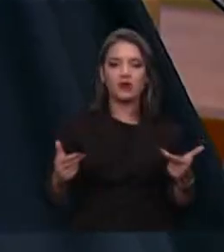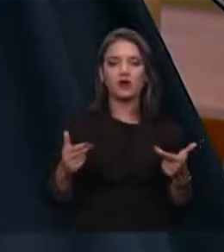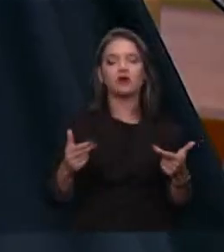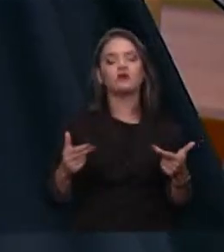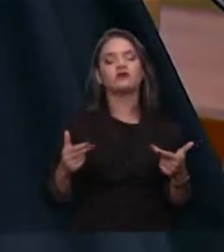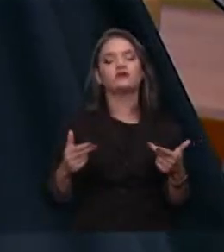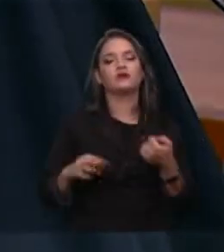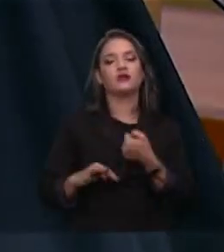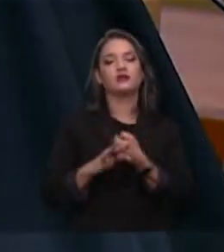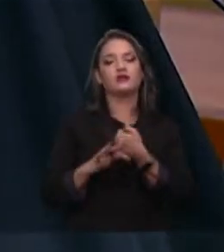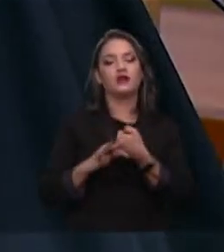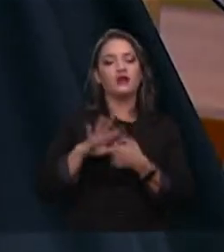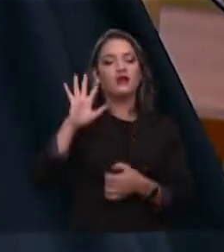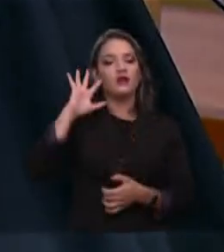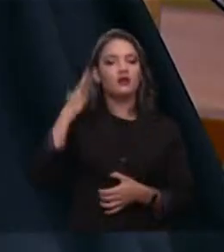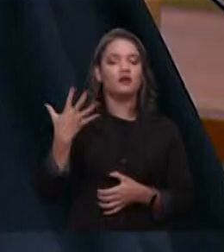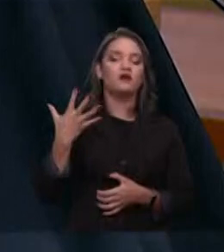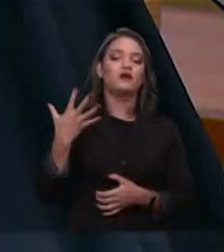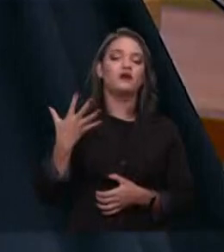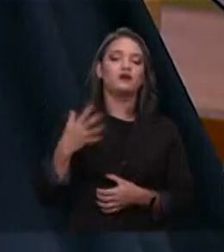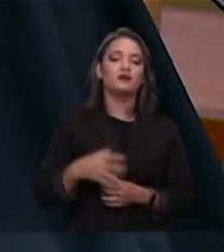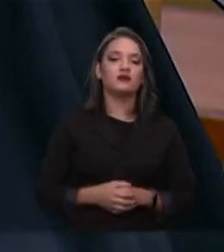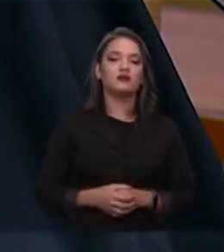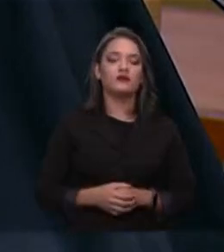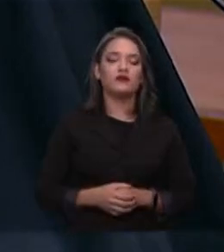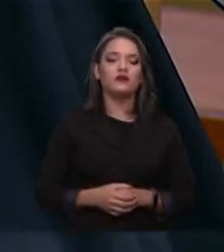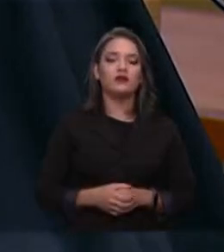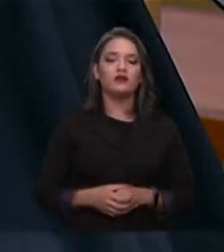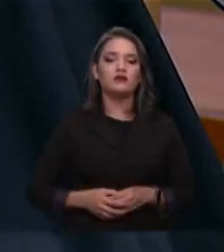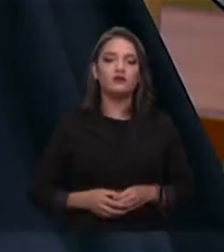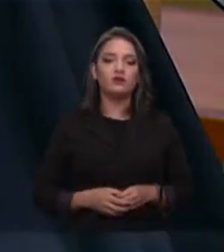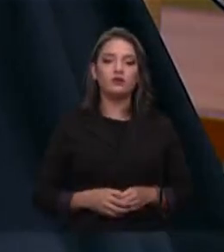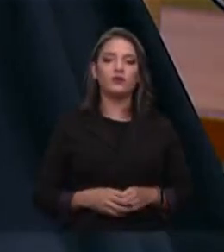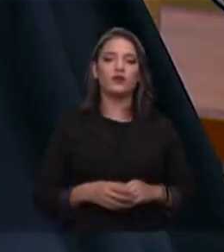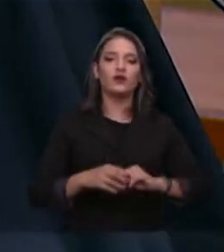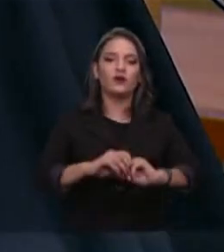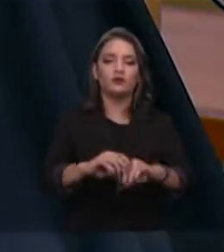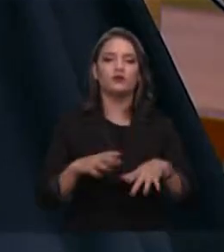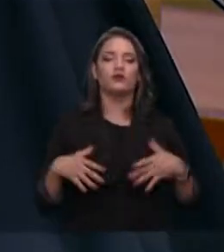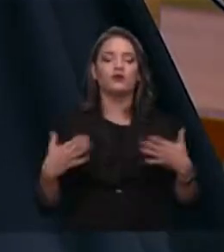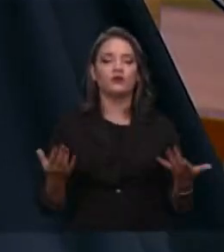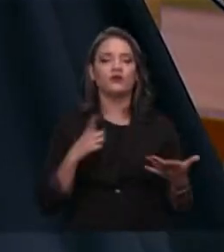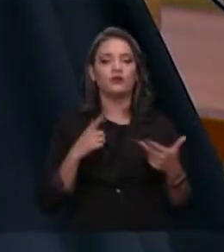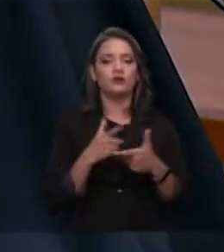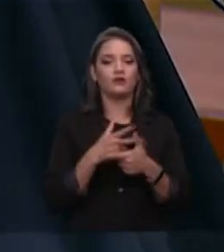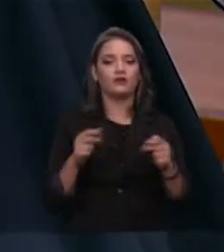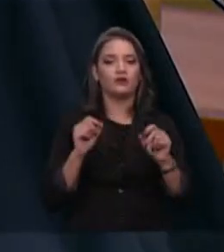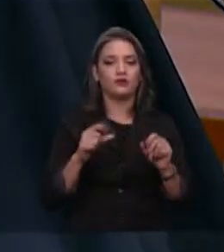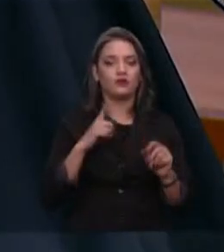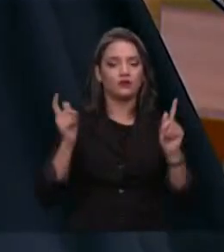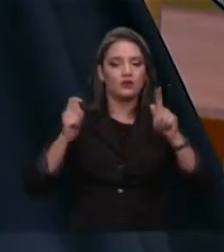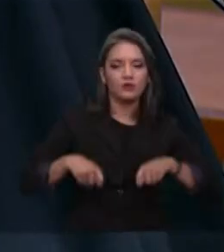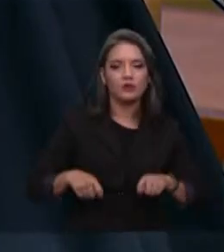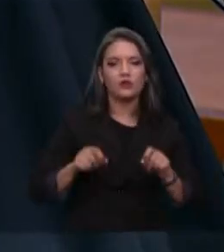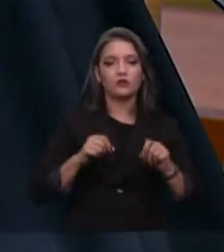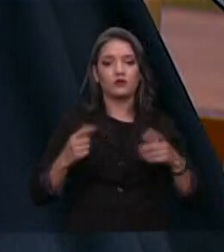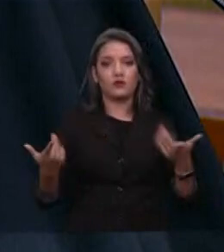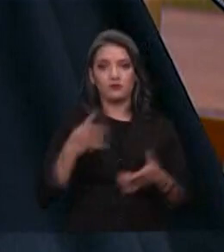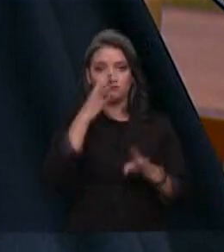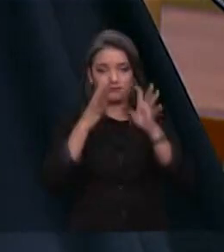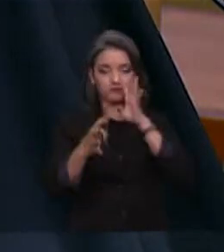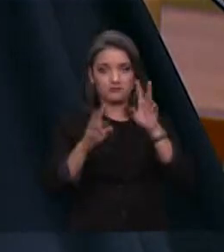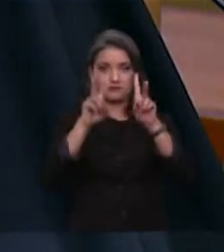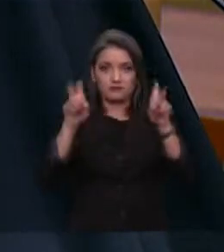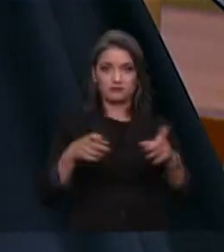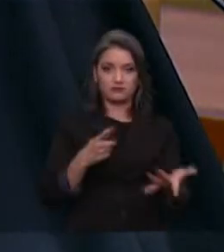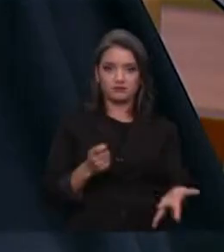da causa penal sob análise. Nesse ponto, o conjunto probatório produzido nos autos não se mostra suficiente à confirmação da tese acusatória no que diz respeito